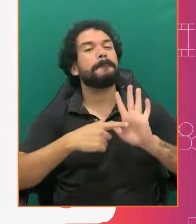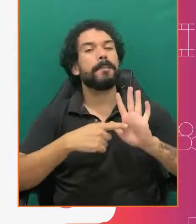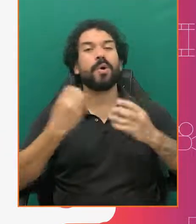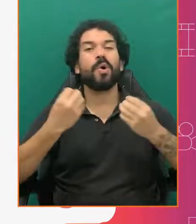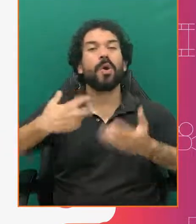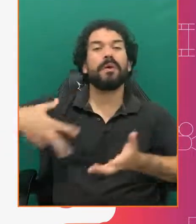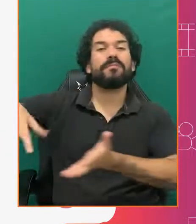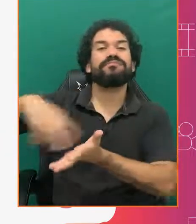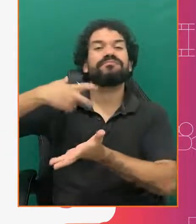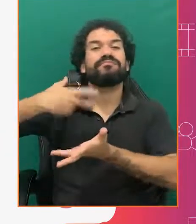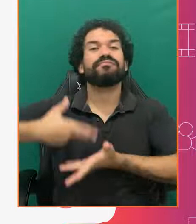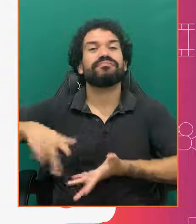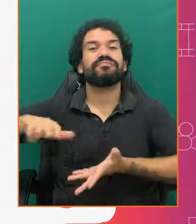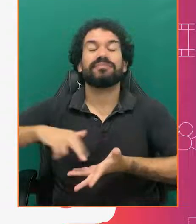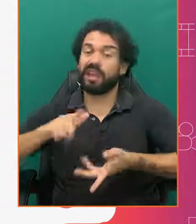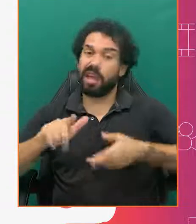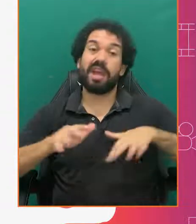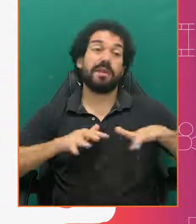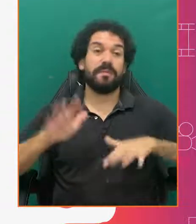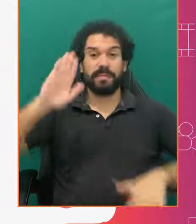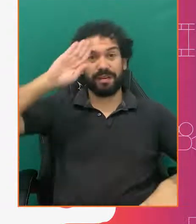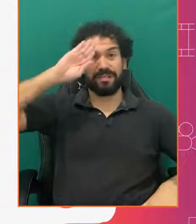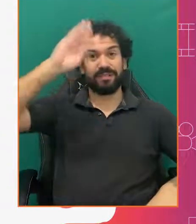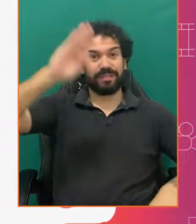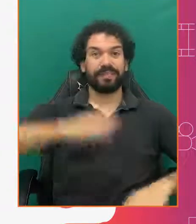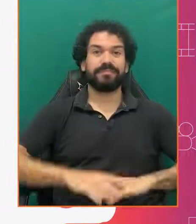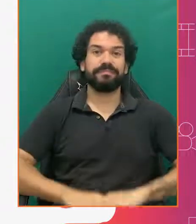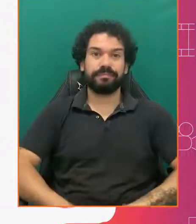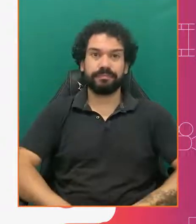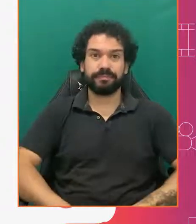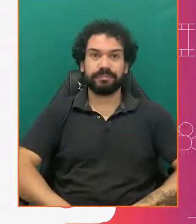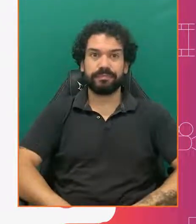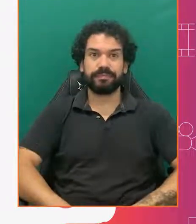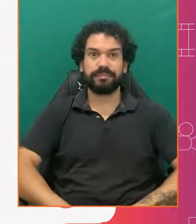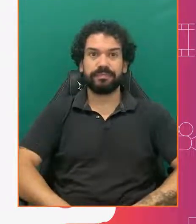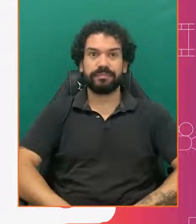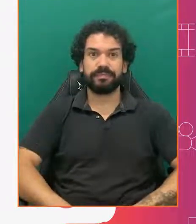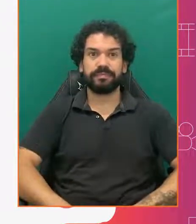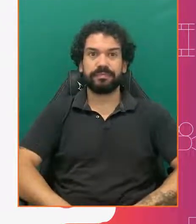sendo aquela caminhada, que é o movimento principal.